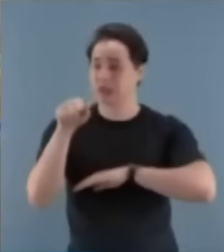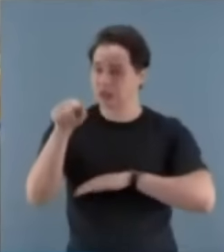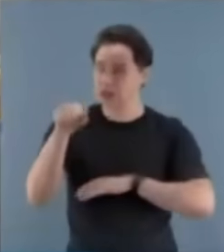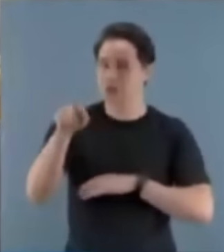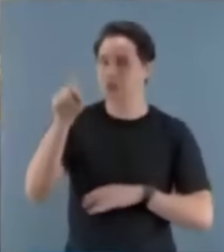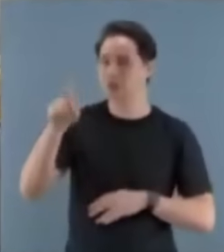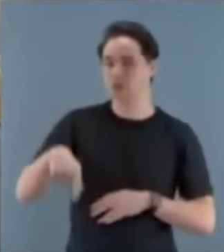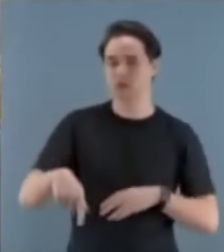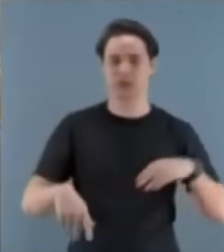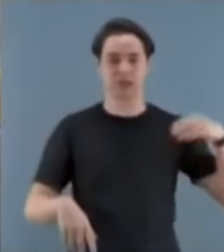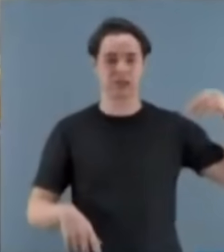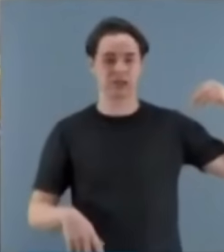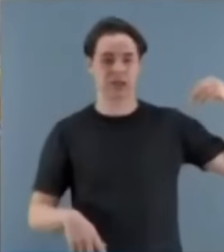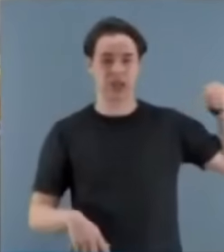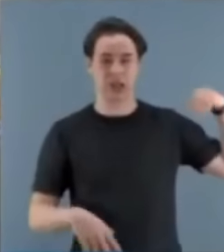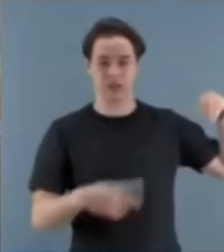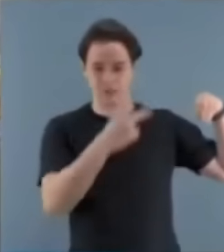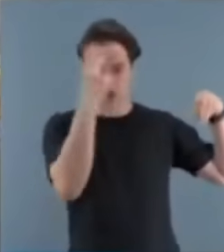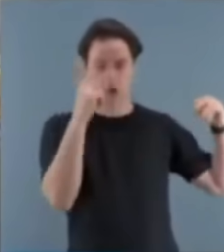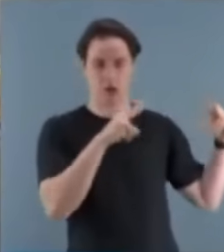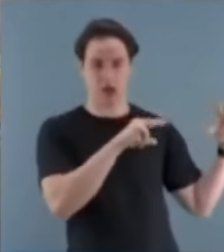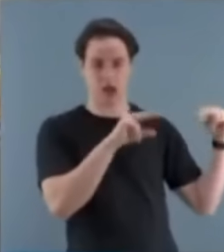isso fala dos...